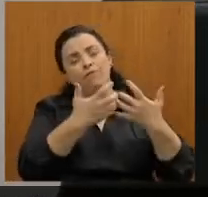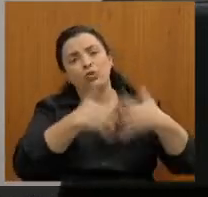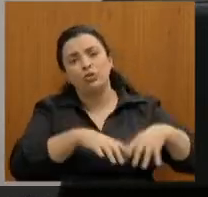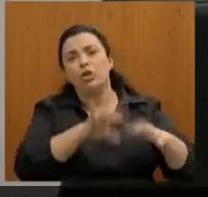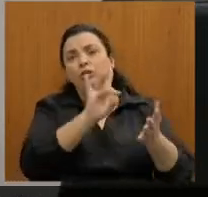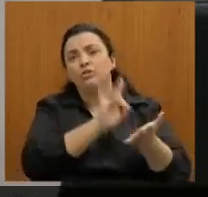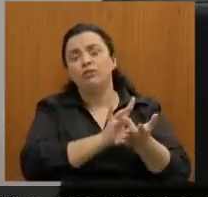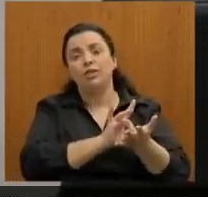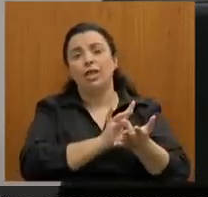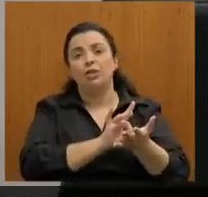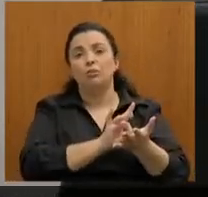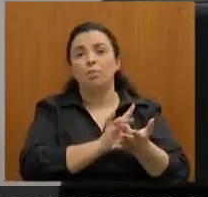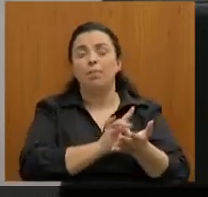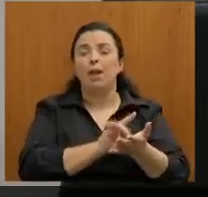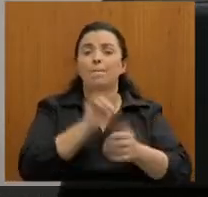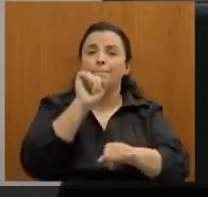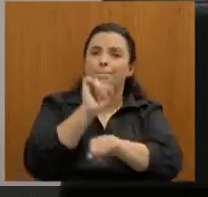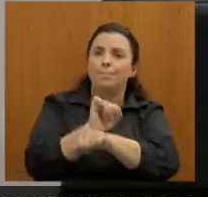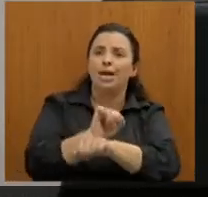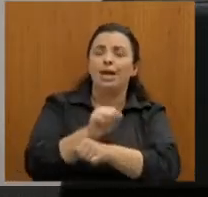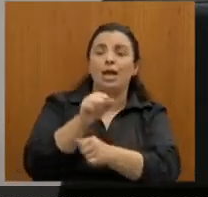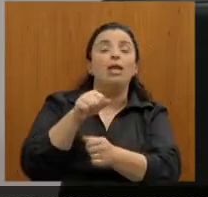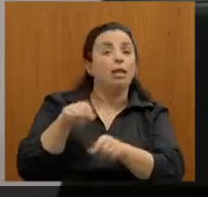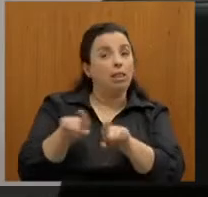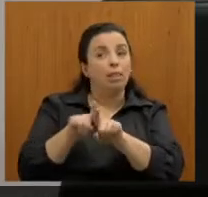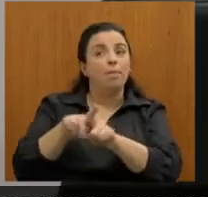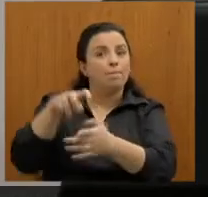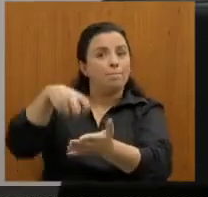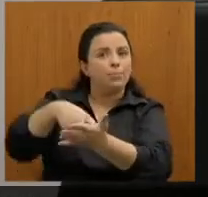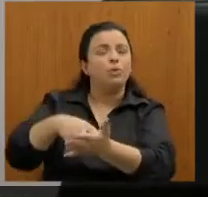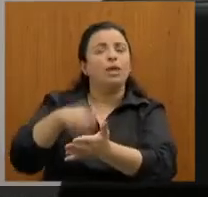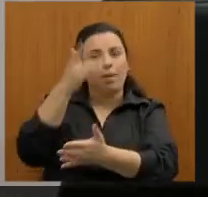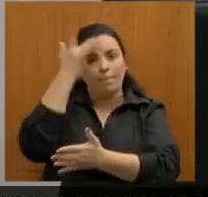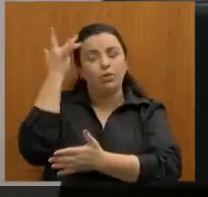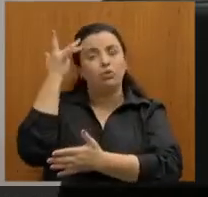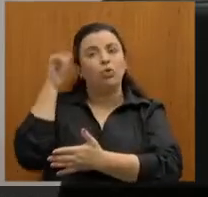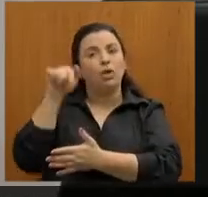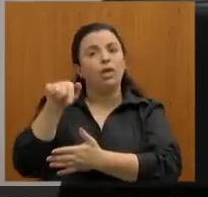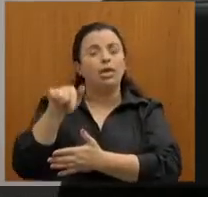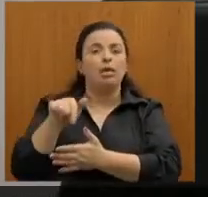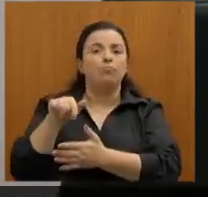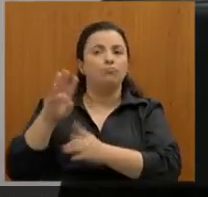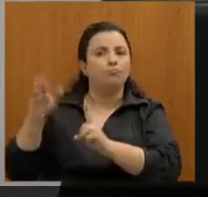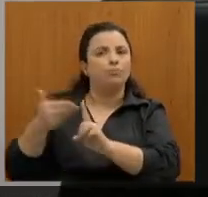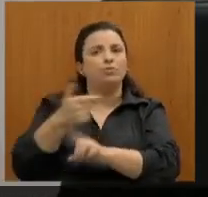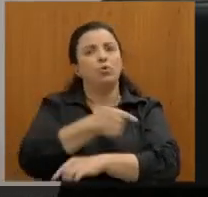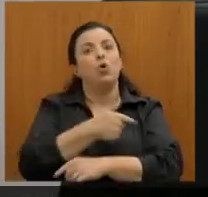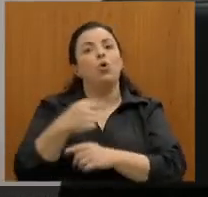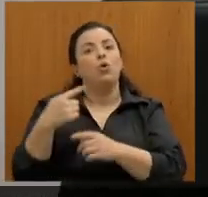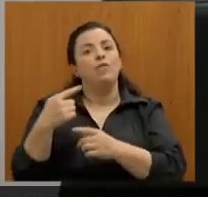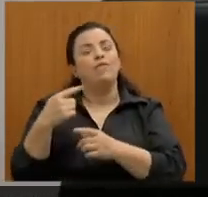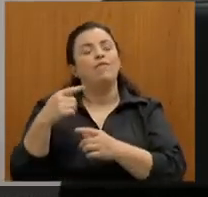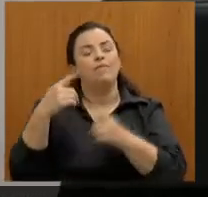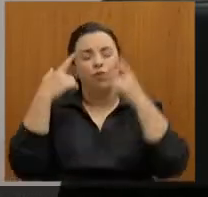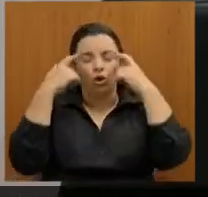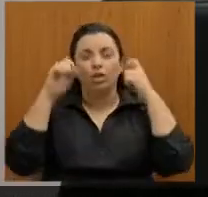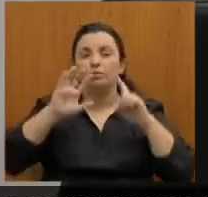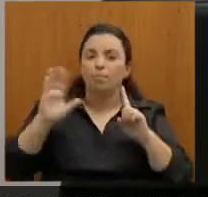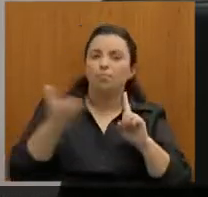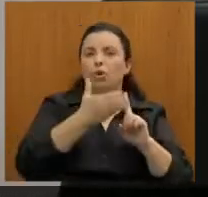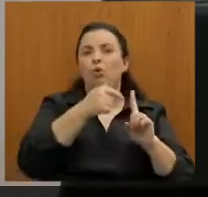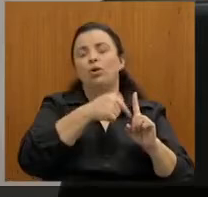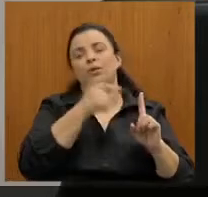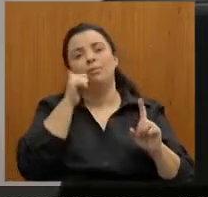e de punir esses que fazem então violência política contra a mulher agora é crime e tem